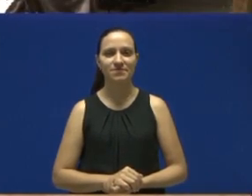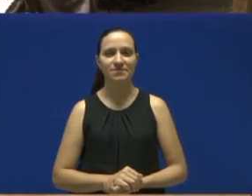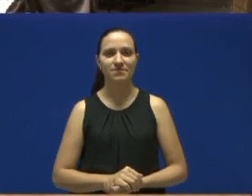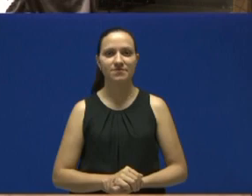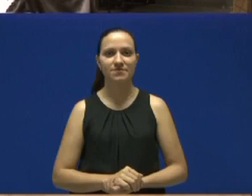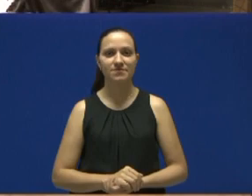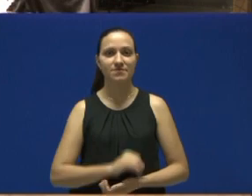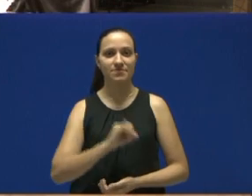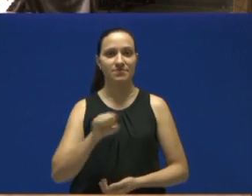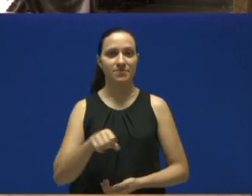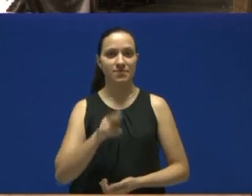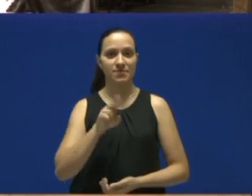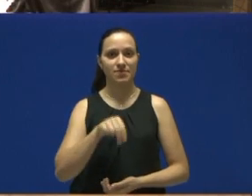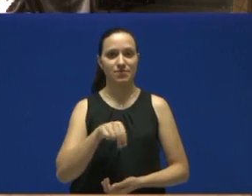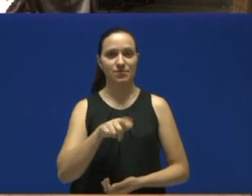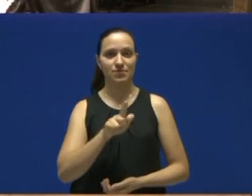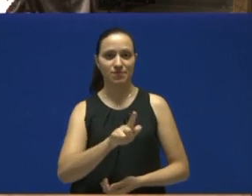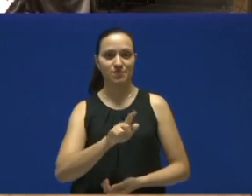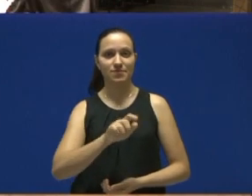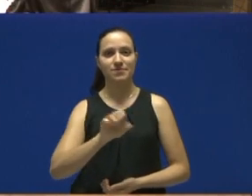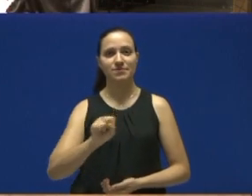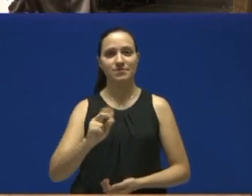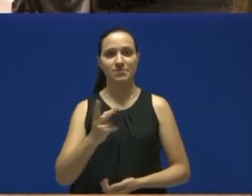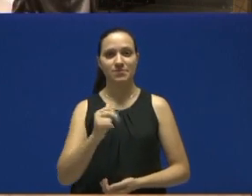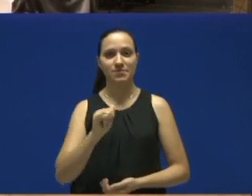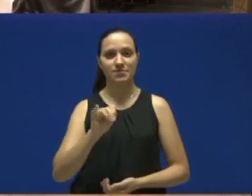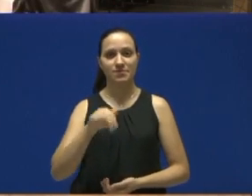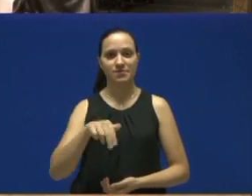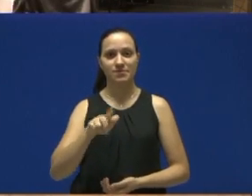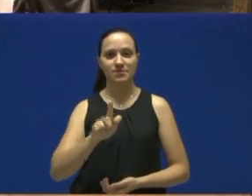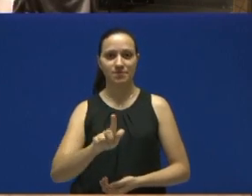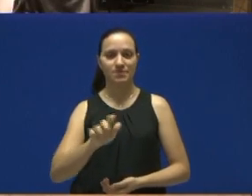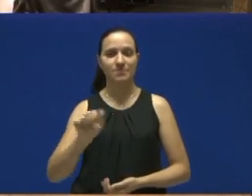joão xingó bagres ao vê los a